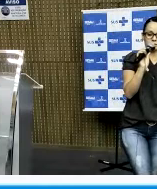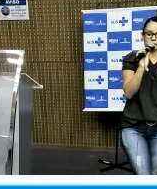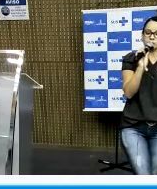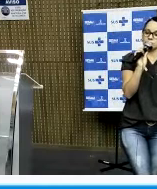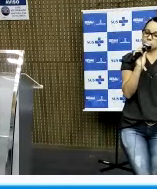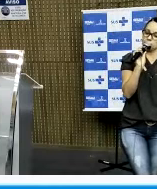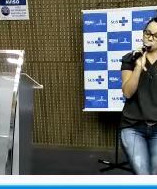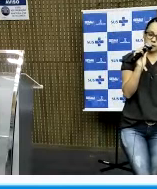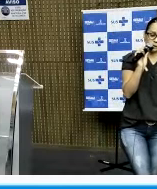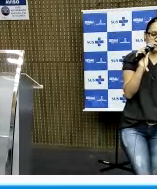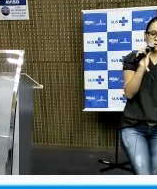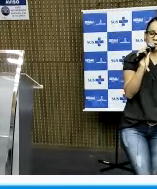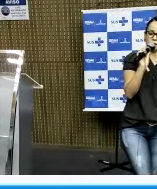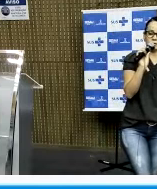óbitos